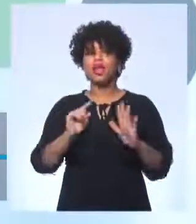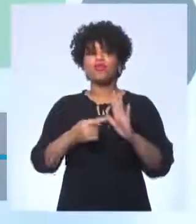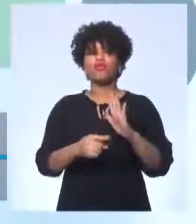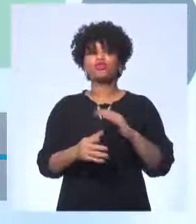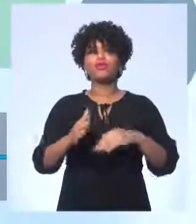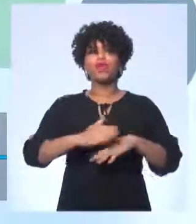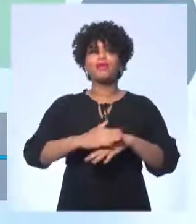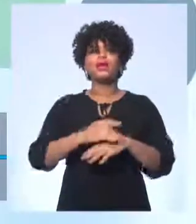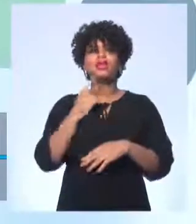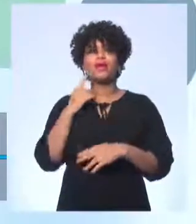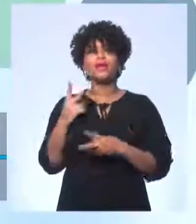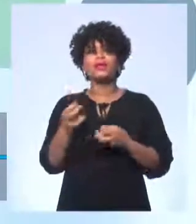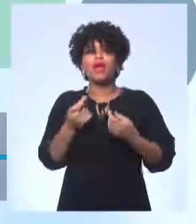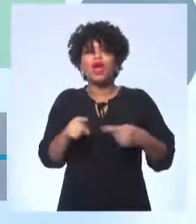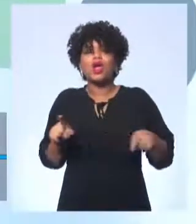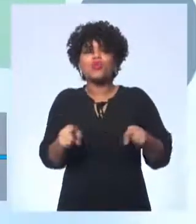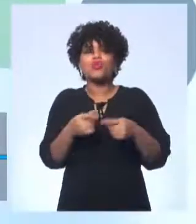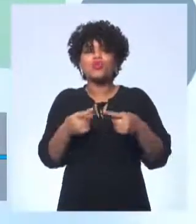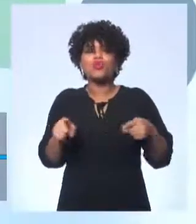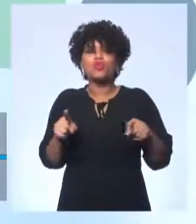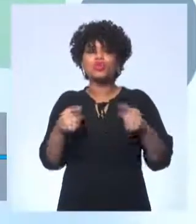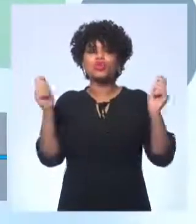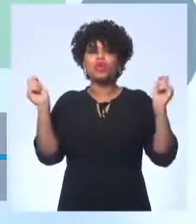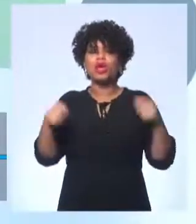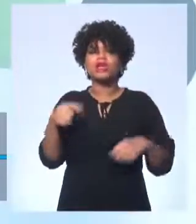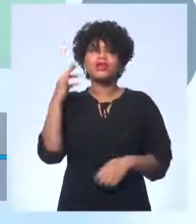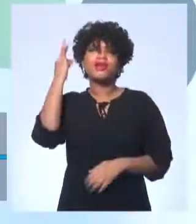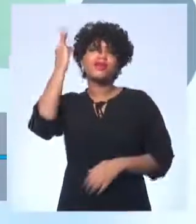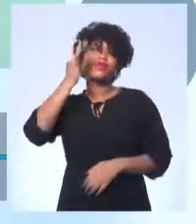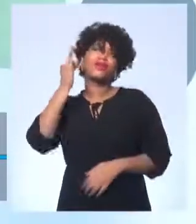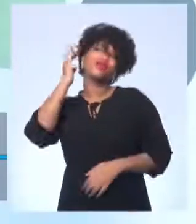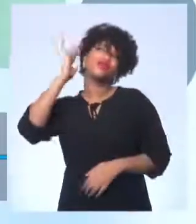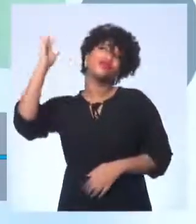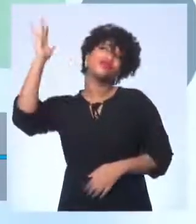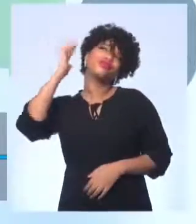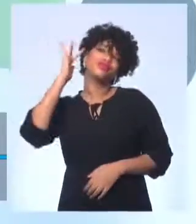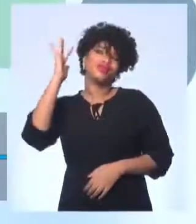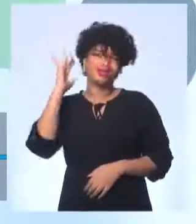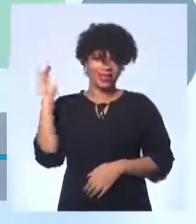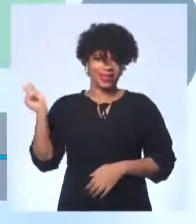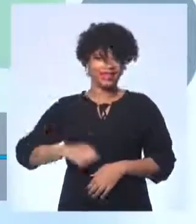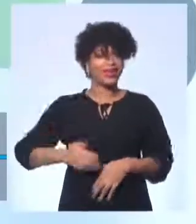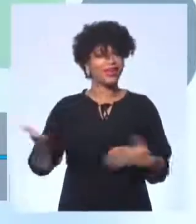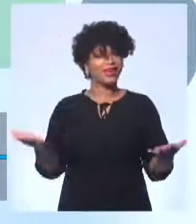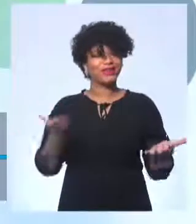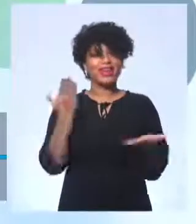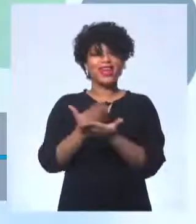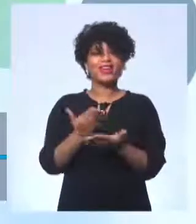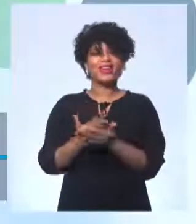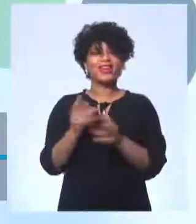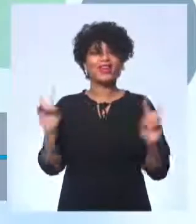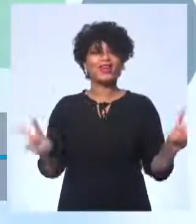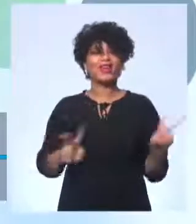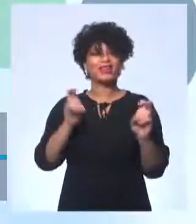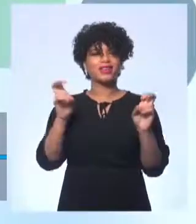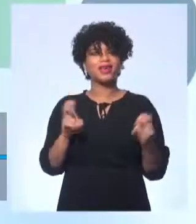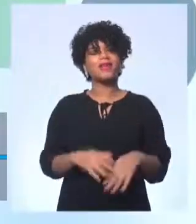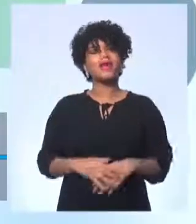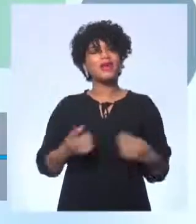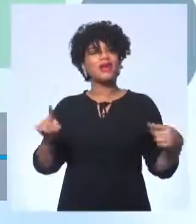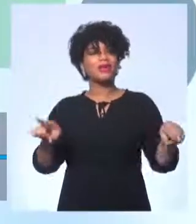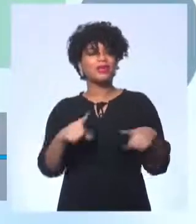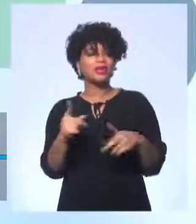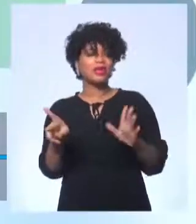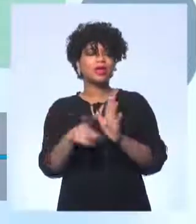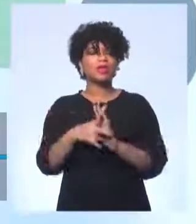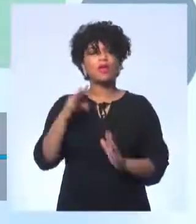da música como uma possibilidade de filosofar, né? Então, a aula de hoje, o título dela é Música como